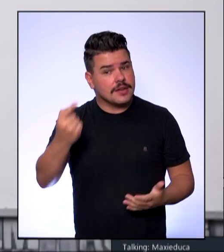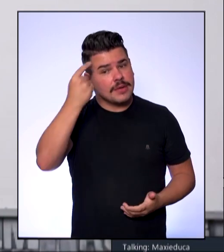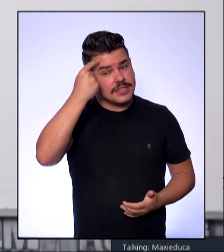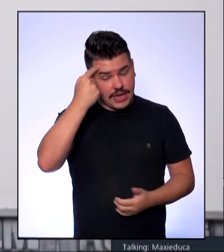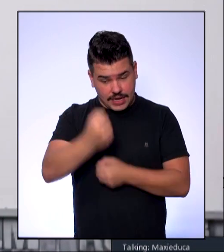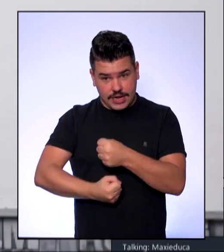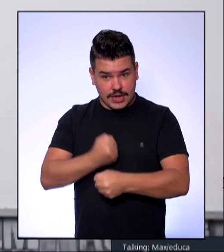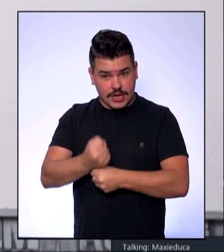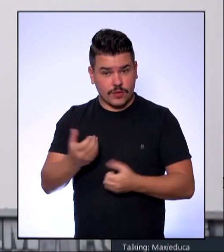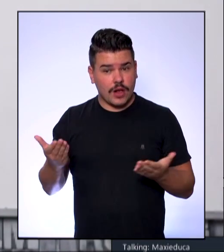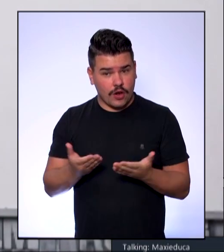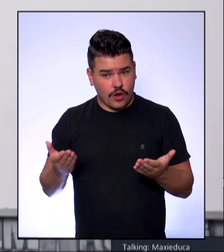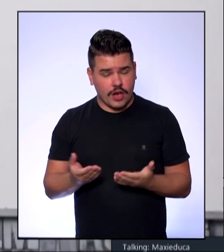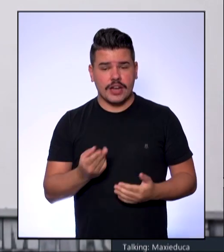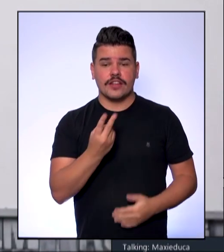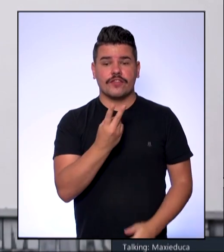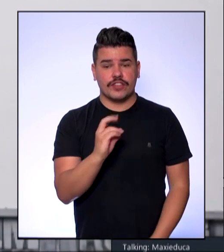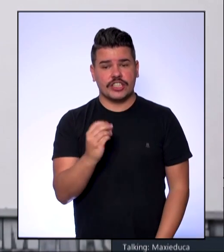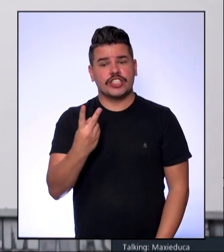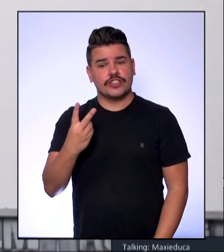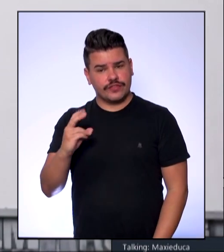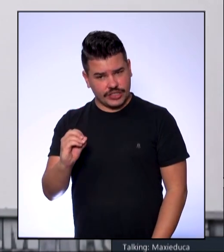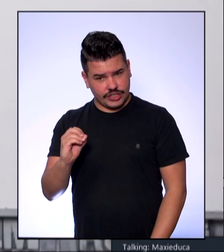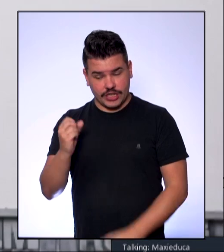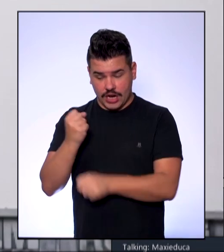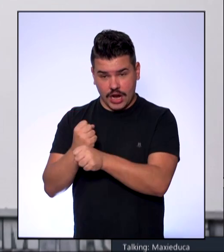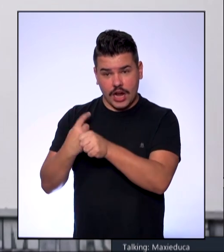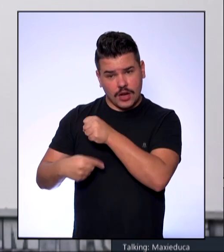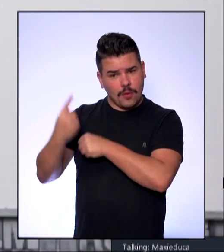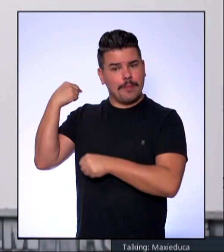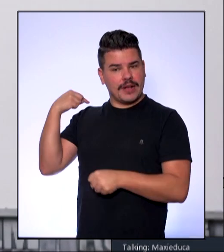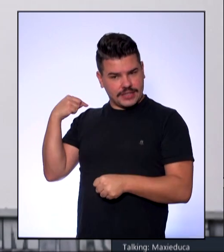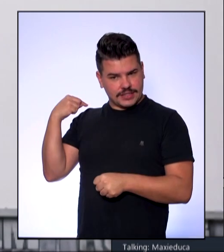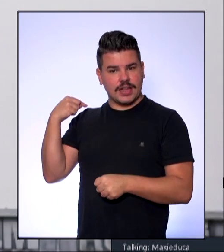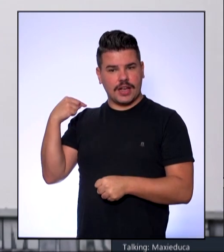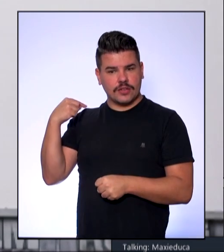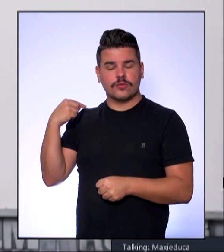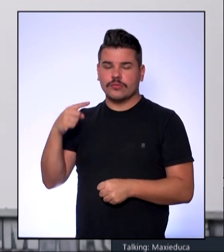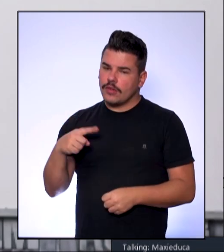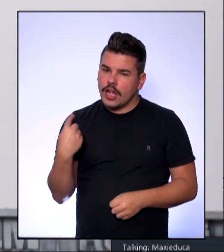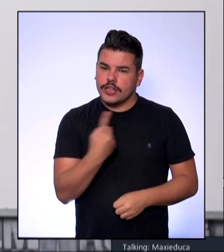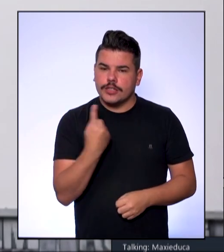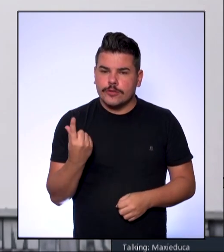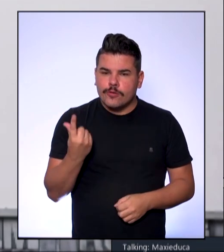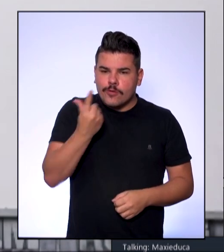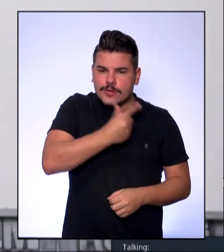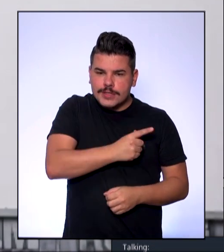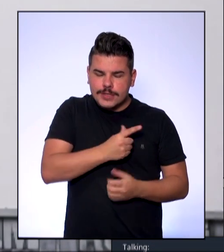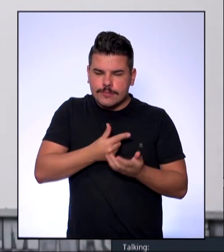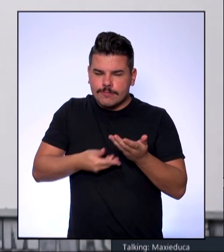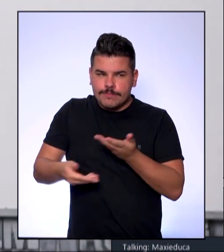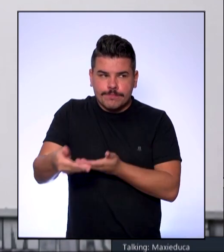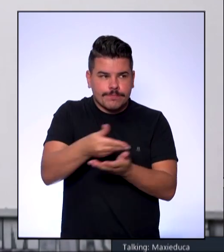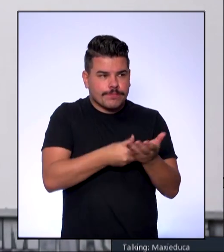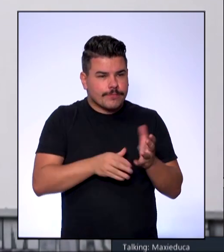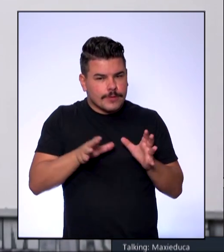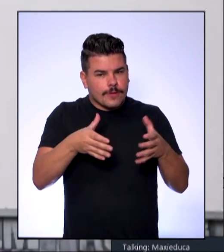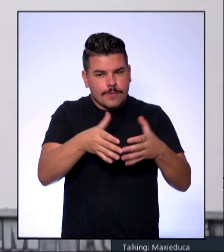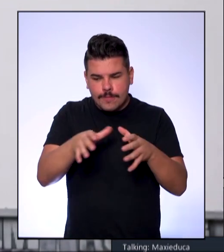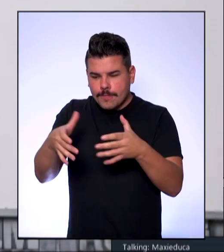de 2020. Tá? O ano passado, nós completamos